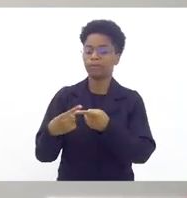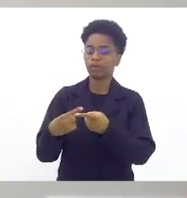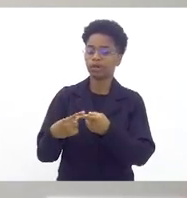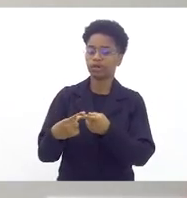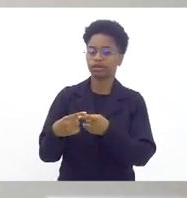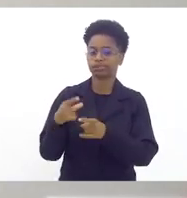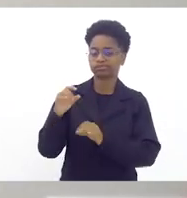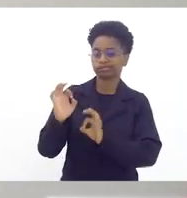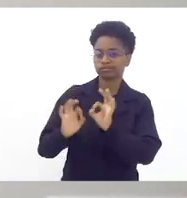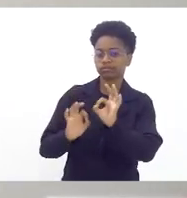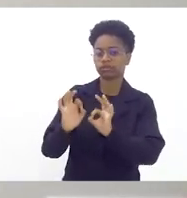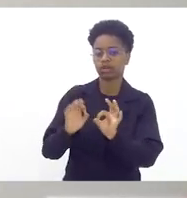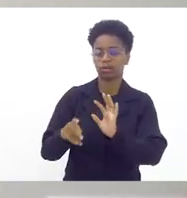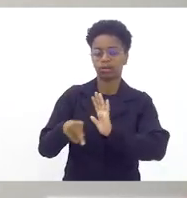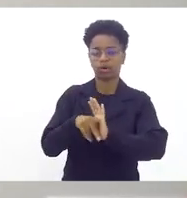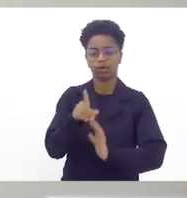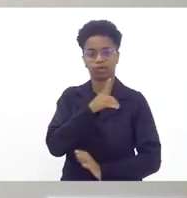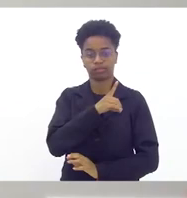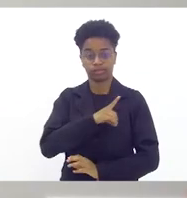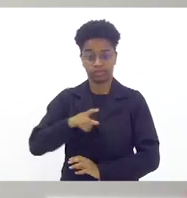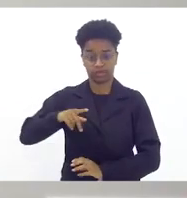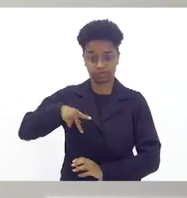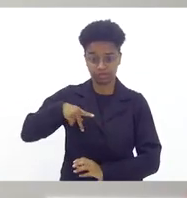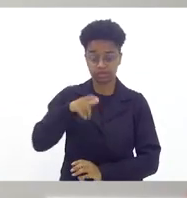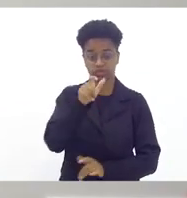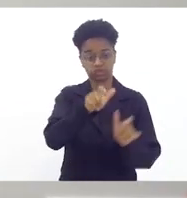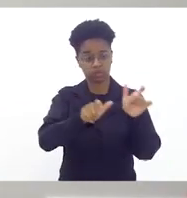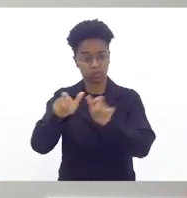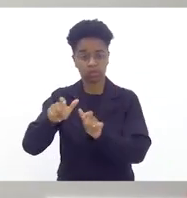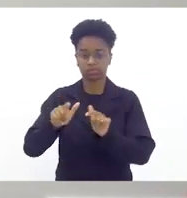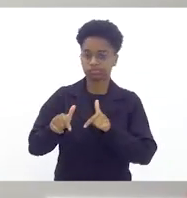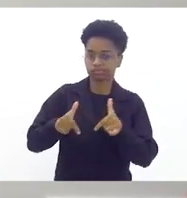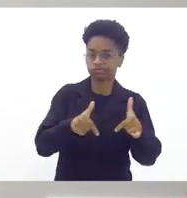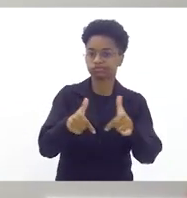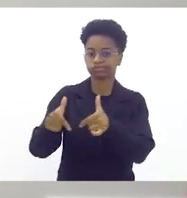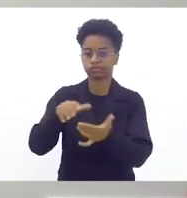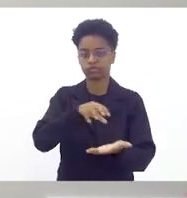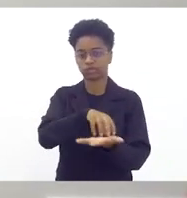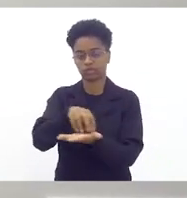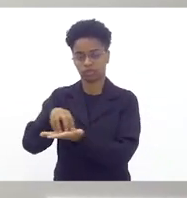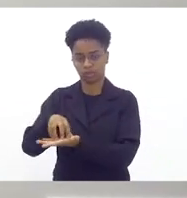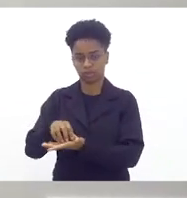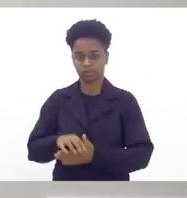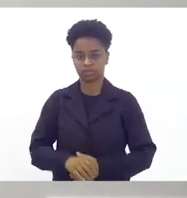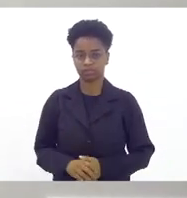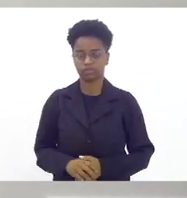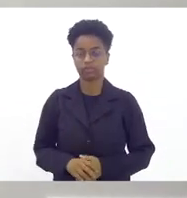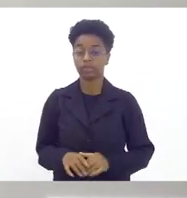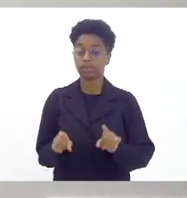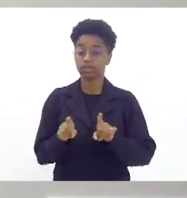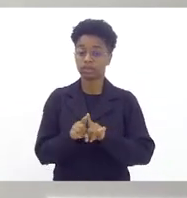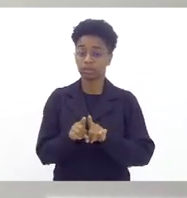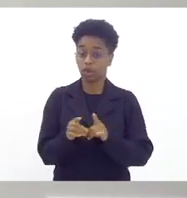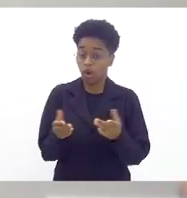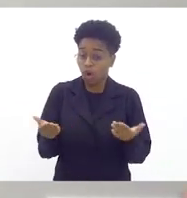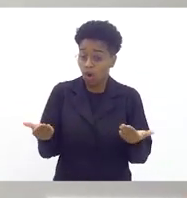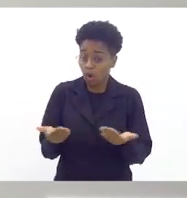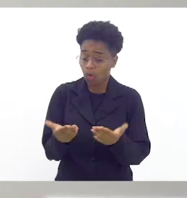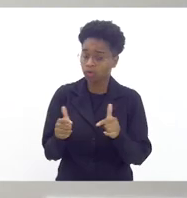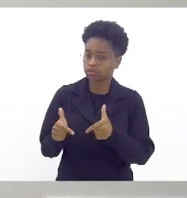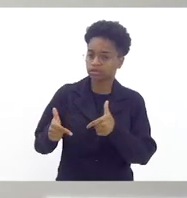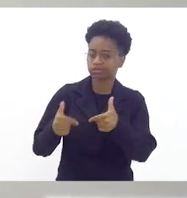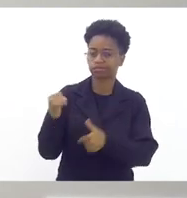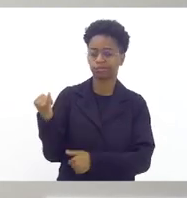sendo tocados por defensores e defensoras que estão à frente desses núcleos, e é uma iniciativa hoje muito